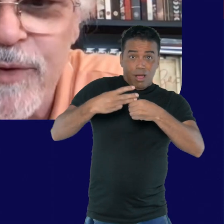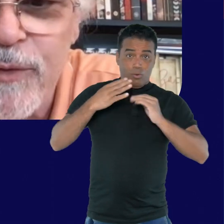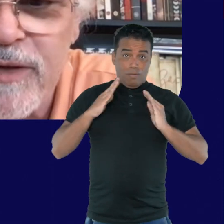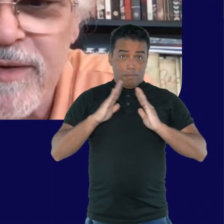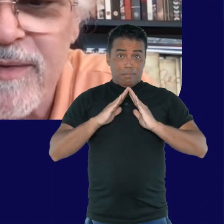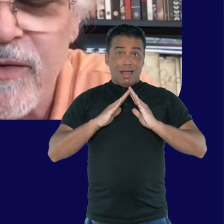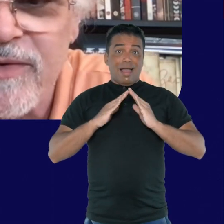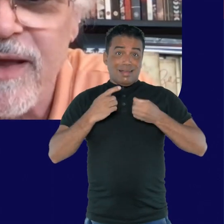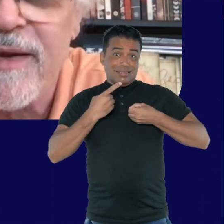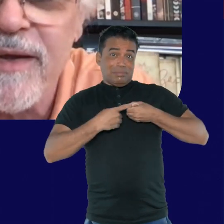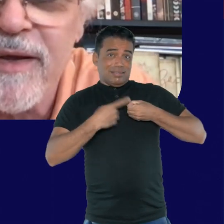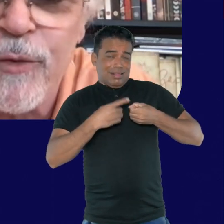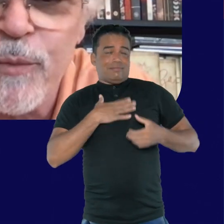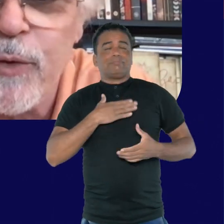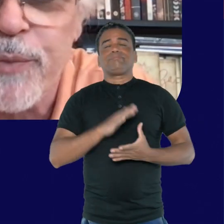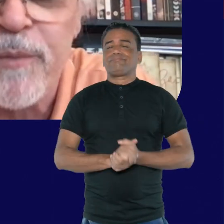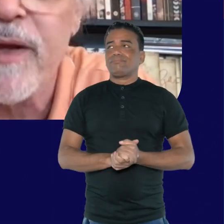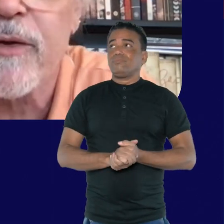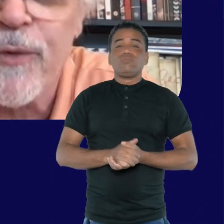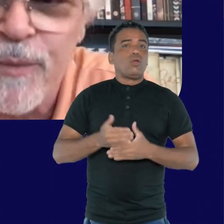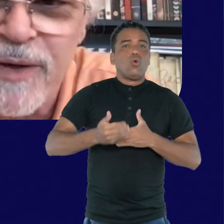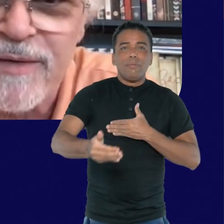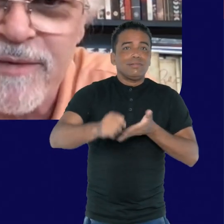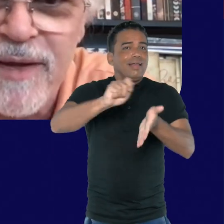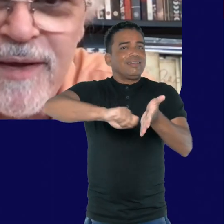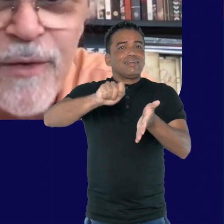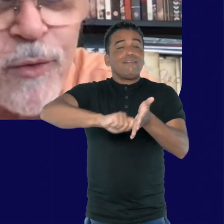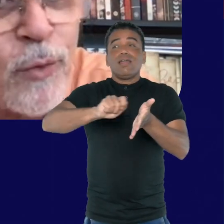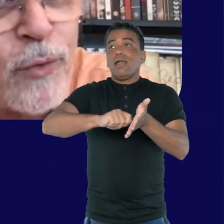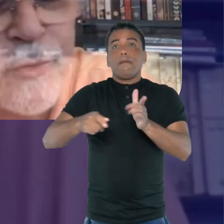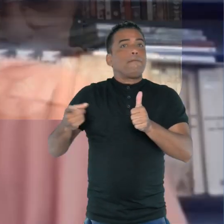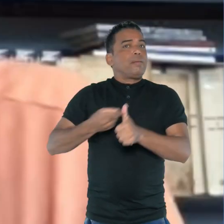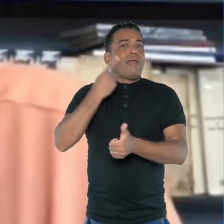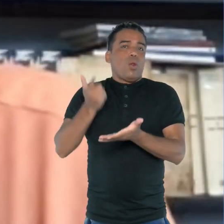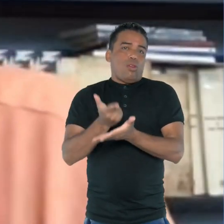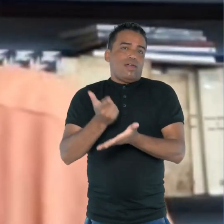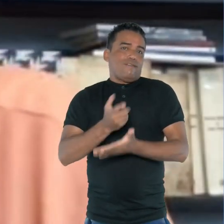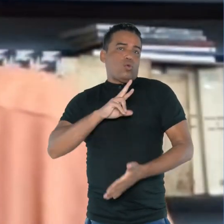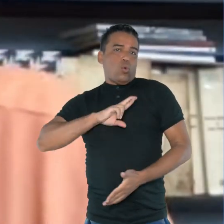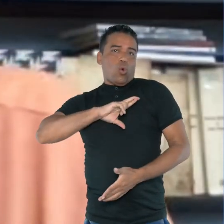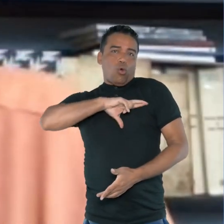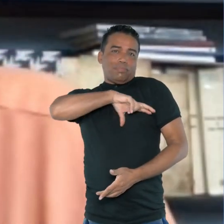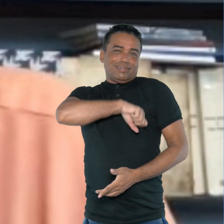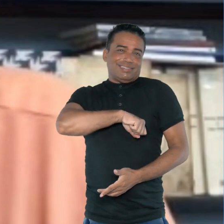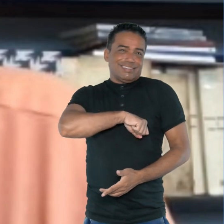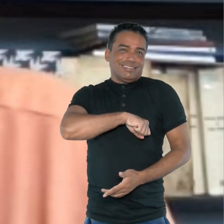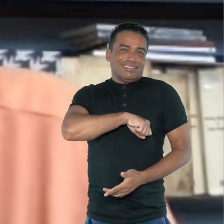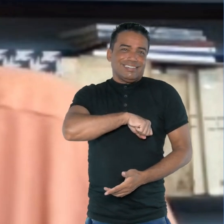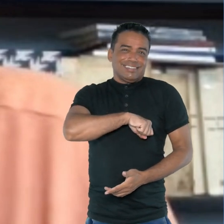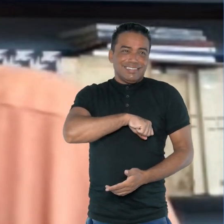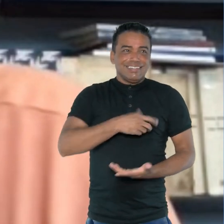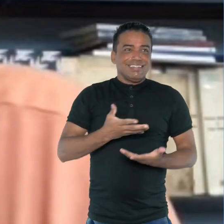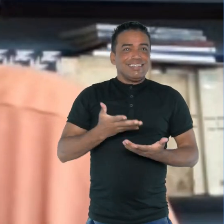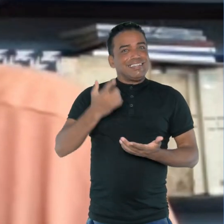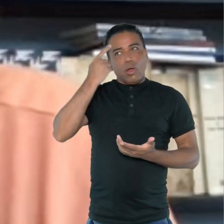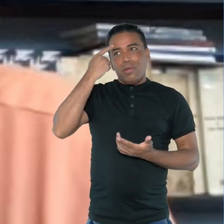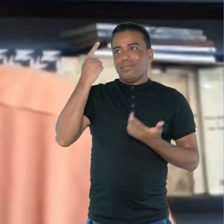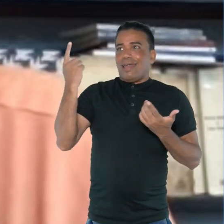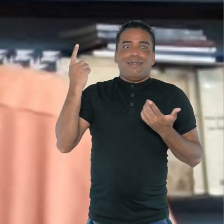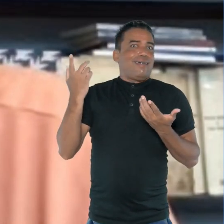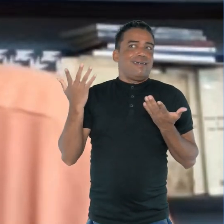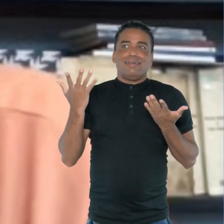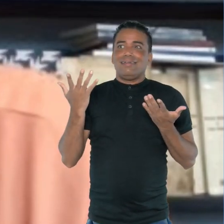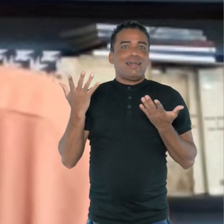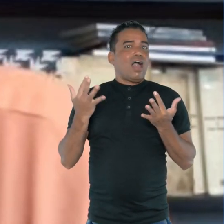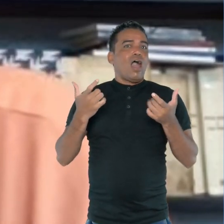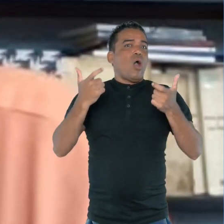comecei também a escrever o que seria o meu primeiro romance, cujos originais eu não tenho a menor ideia onde foram